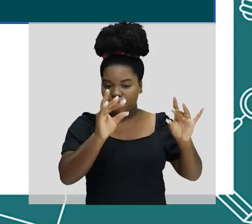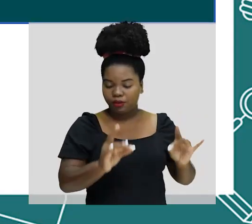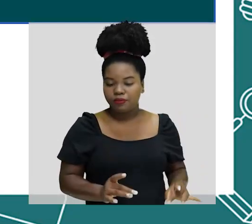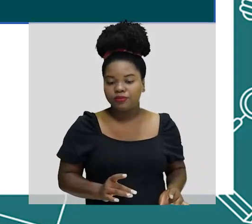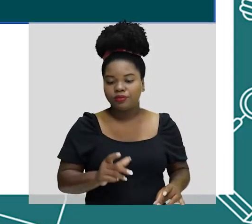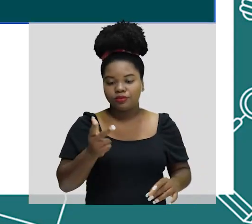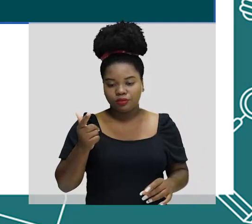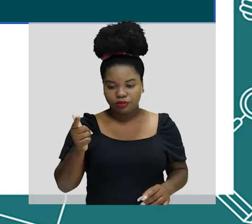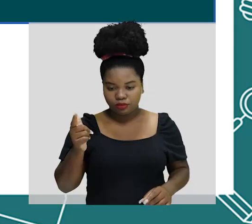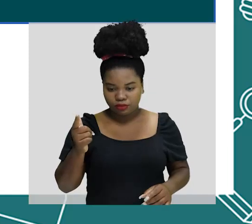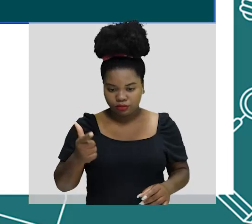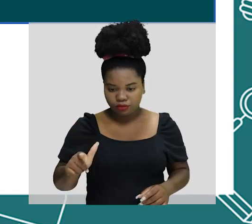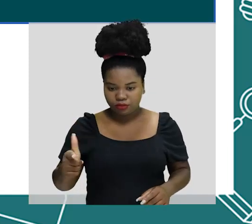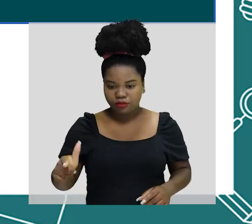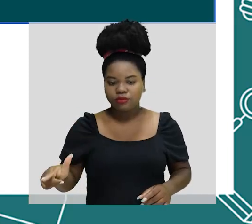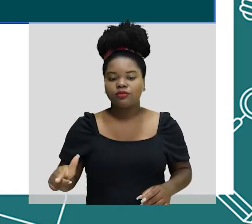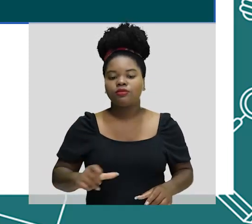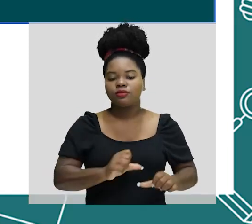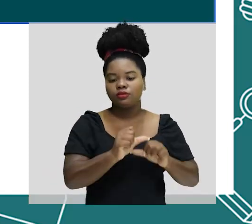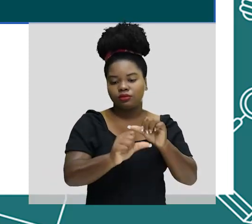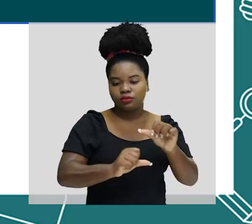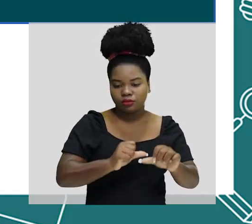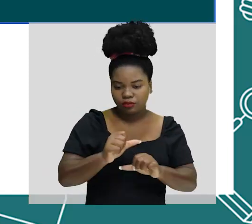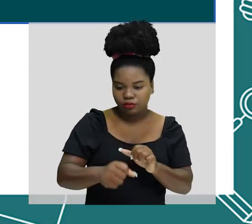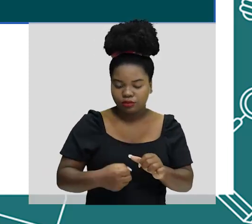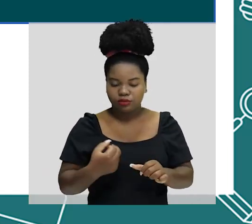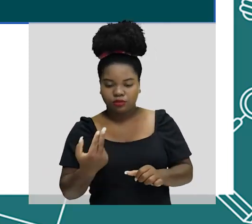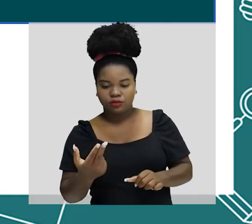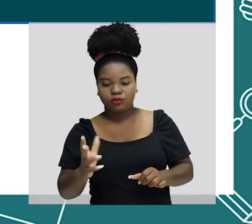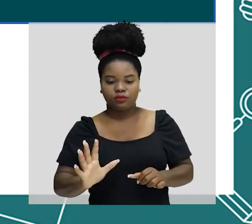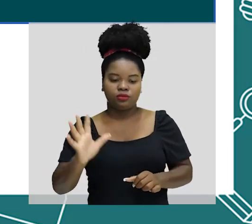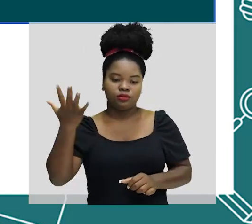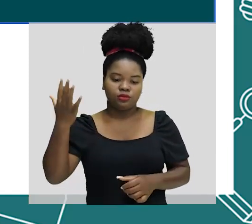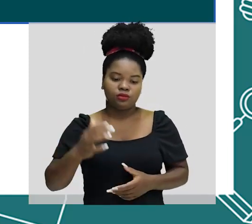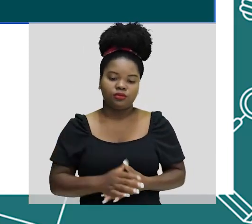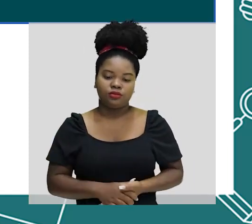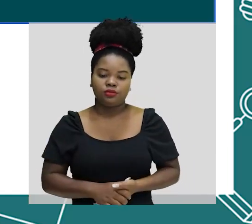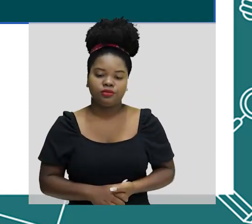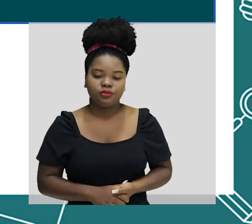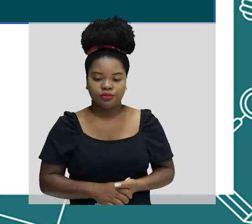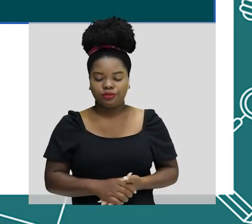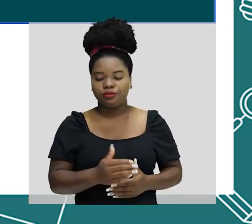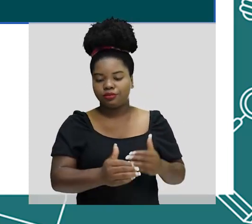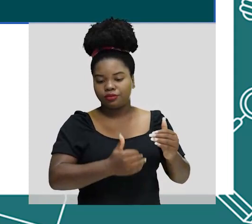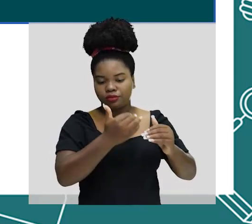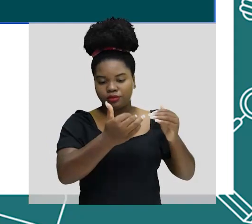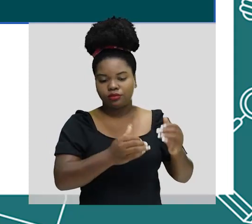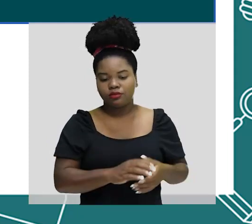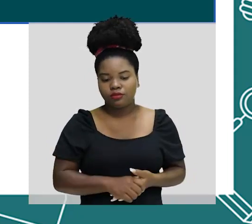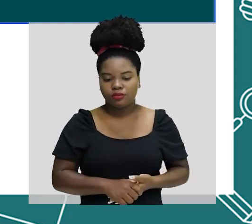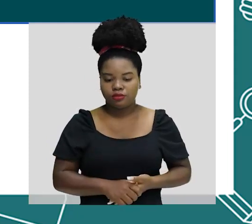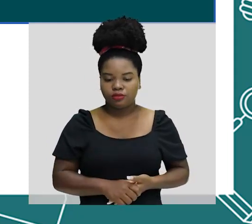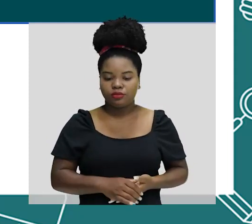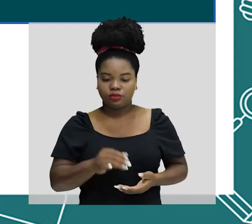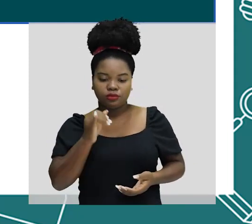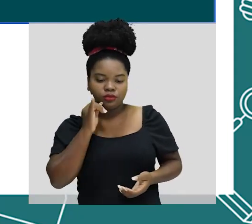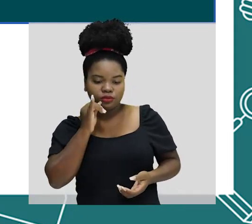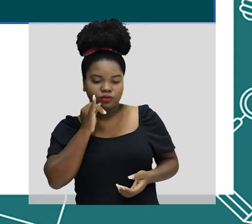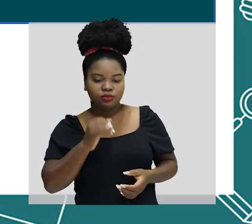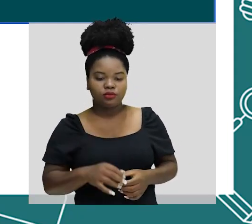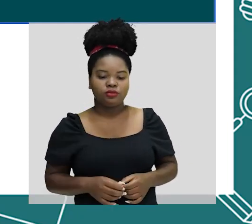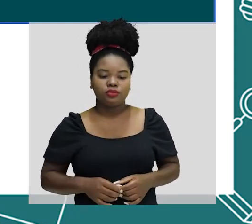os contínuos, para descrever mudanças ou ações em desenvolvimento, tá?